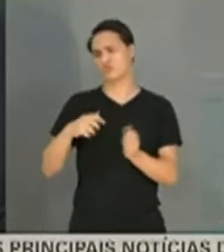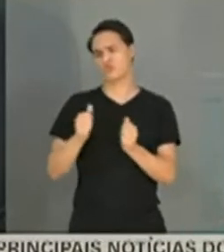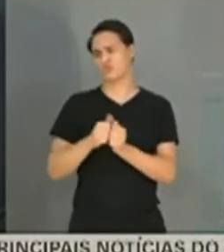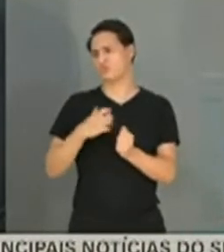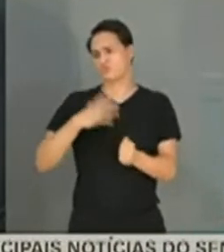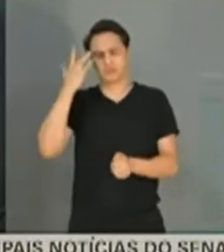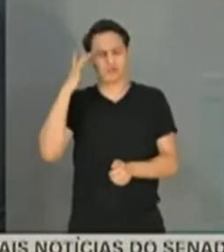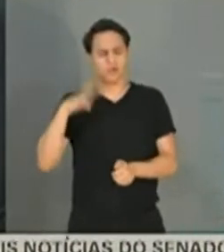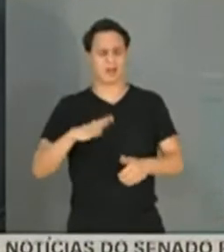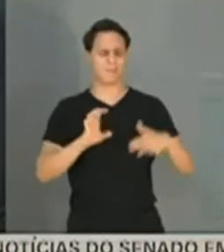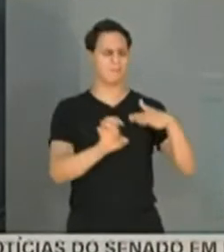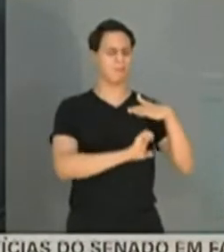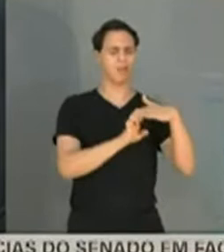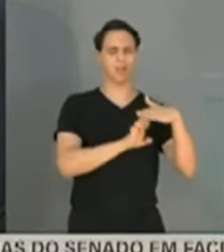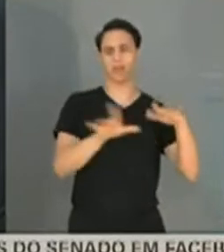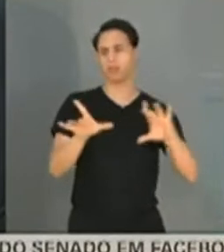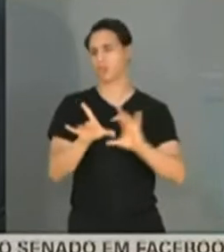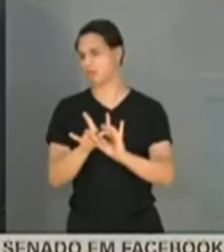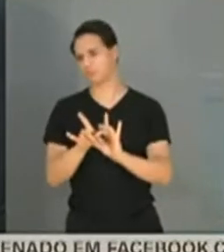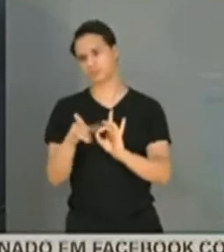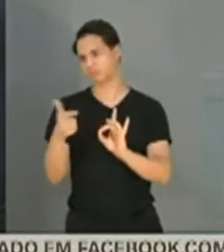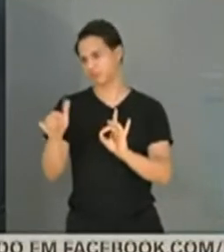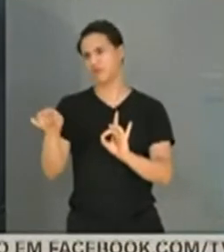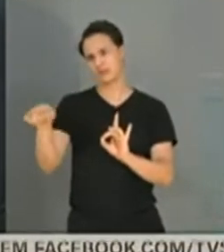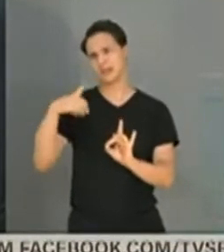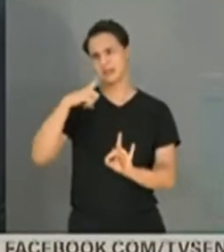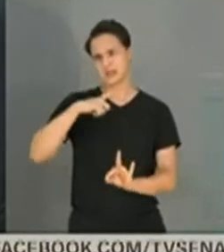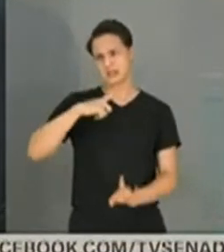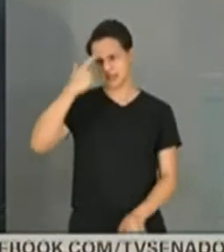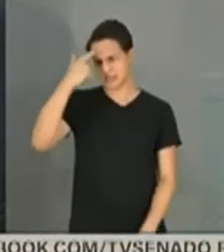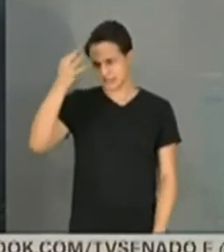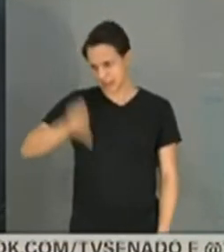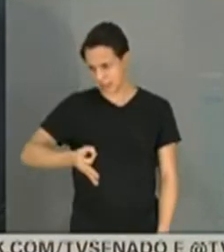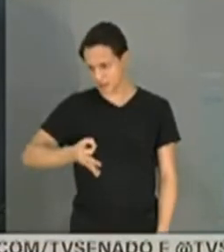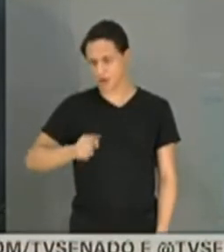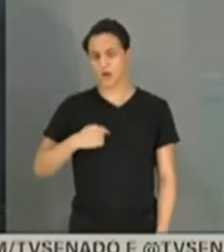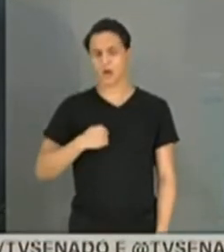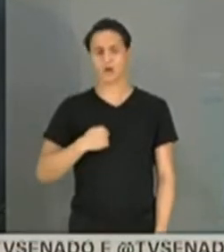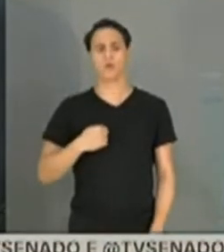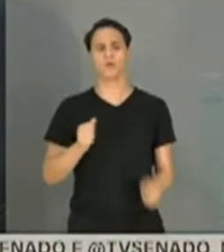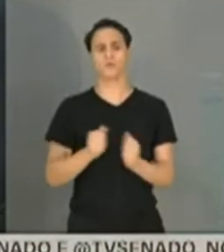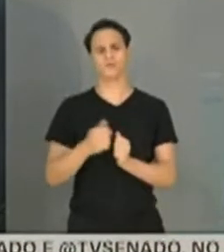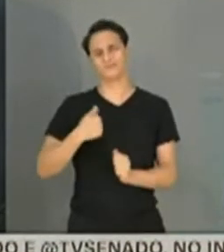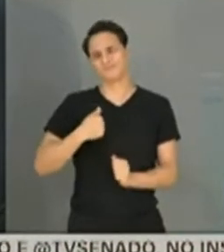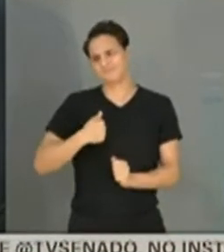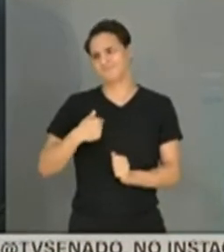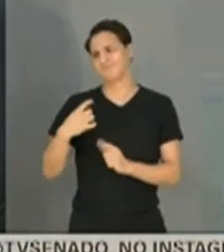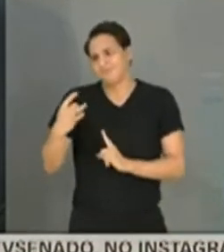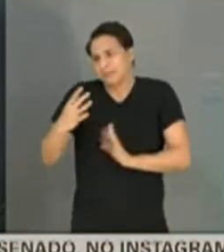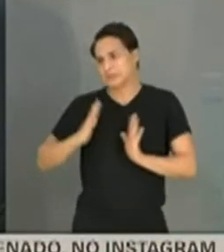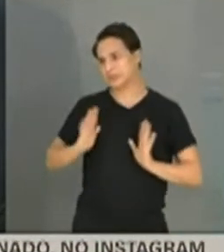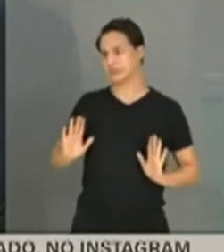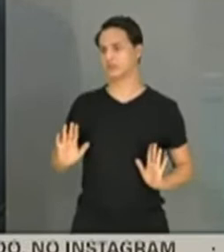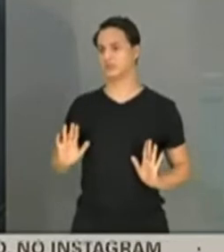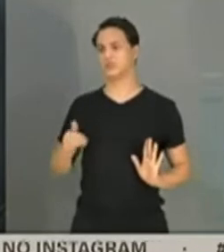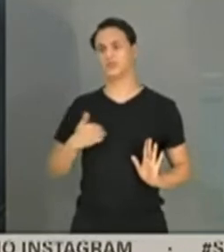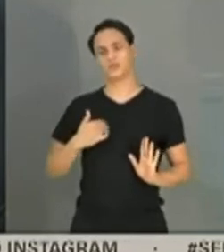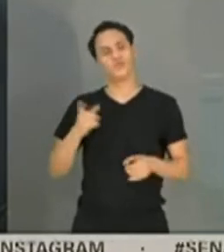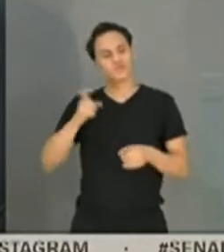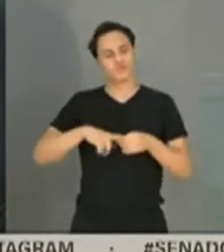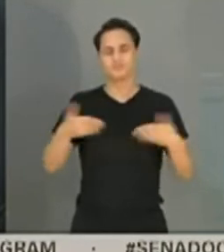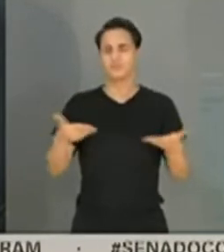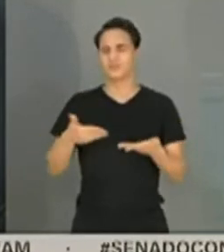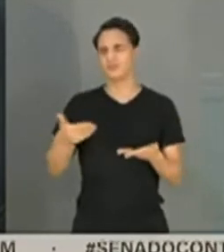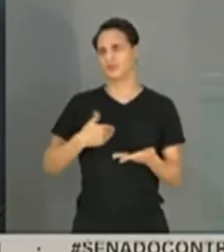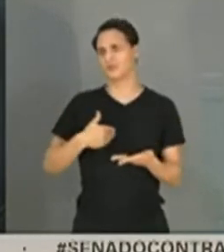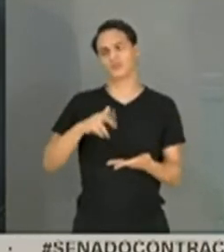minhas empresas. Isso você pode ter a certeza. Eu, tanto como uma vítima que fui e que voltei,